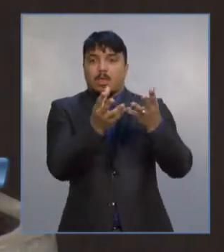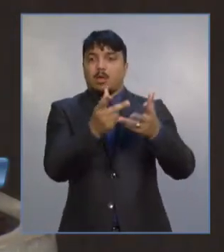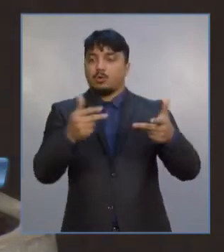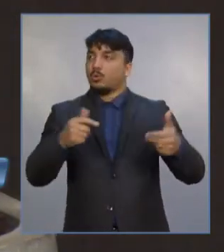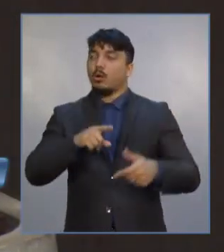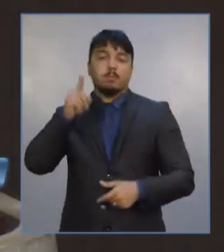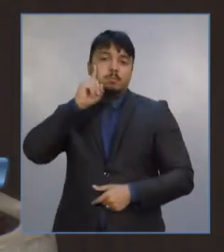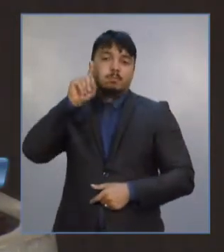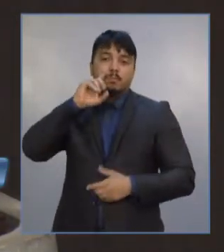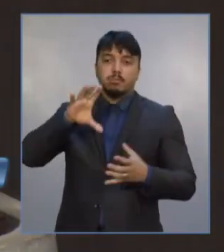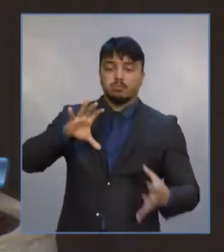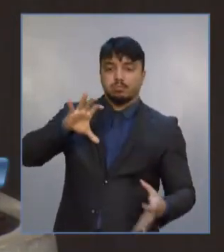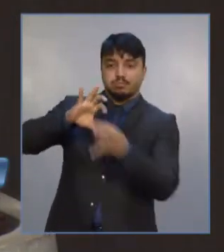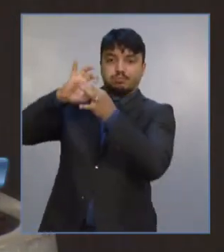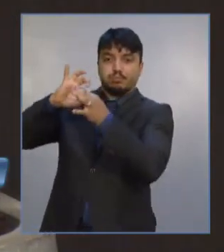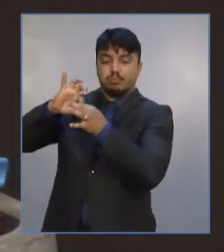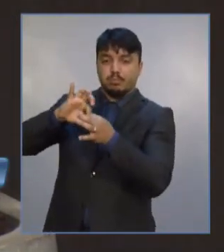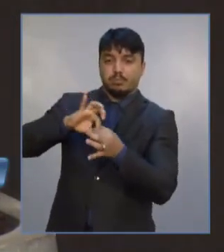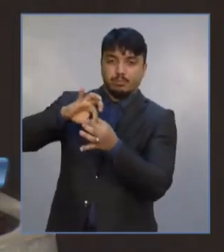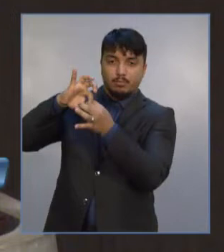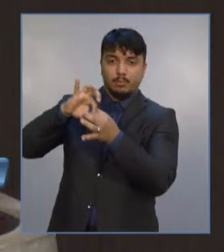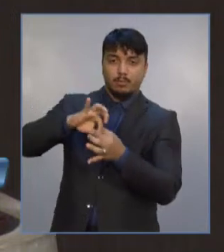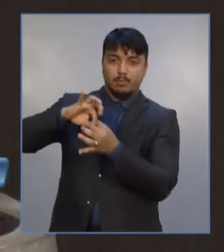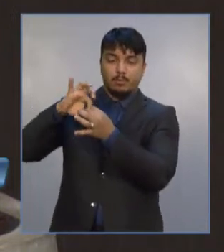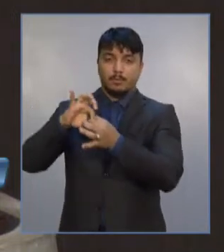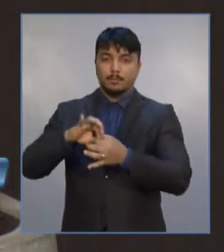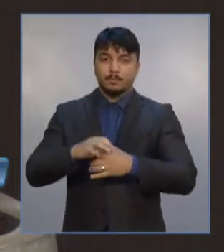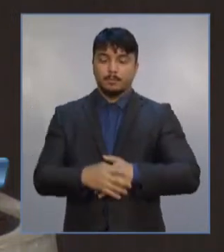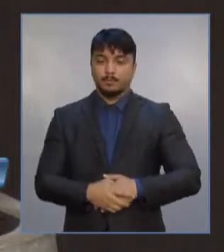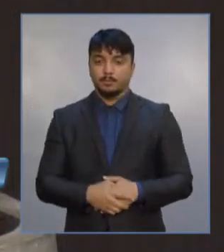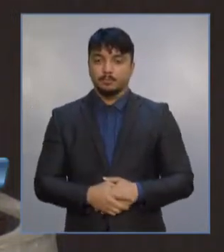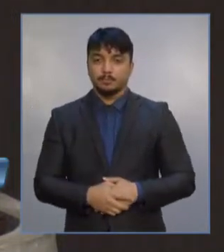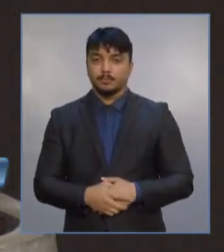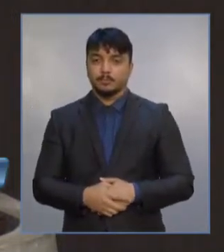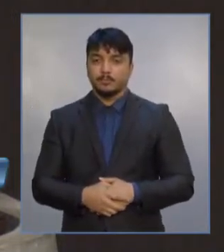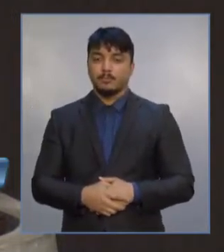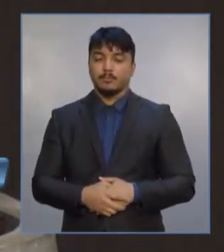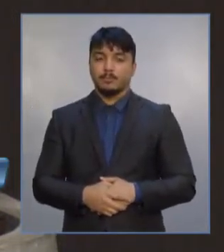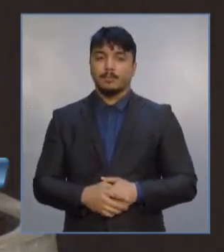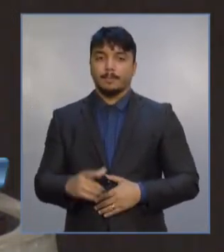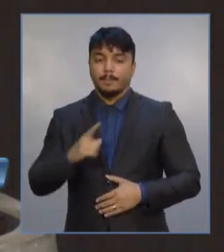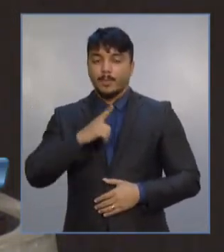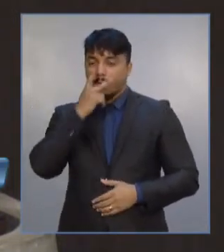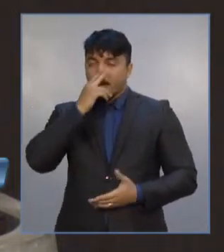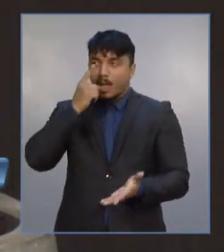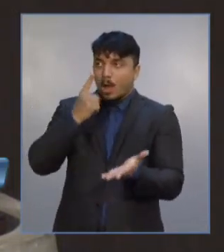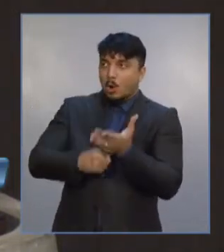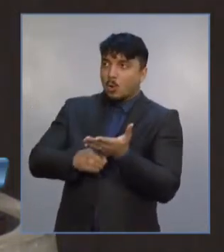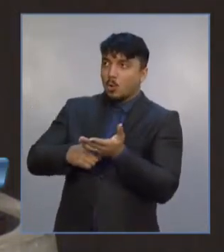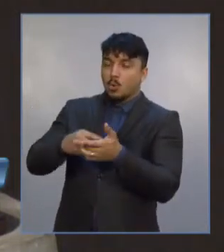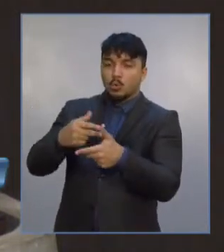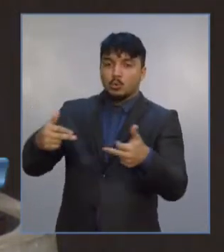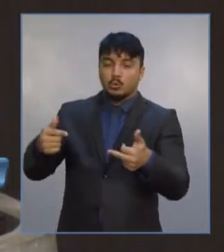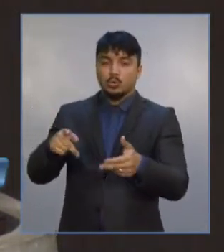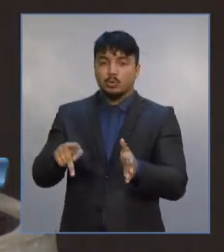de alinhamento automático com os americanos. Acordo nuclear